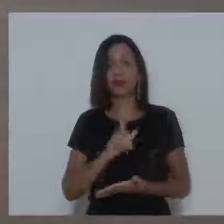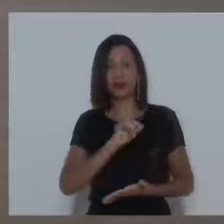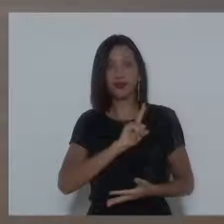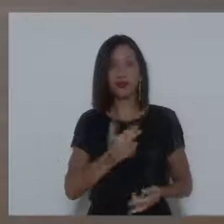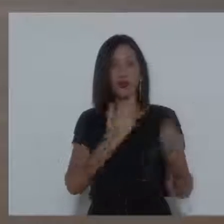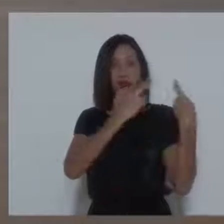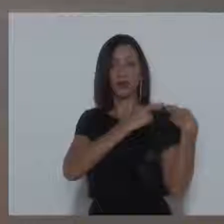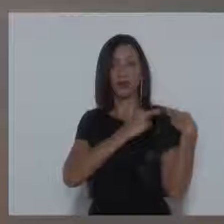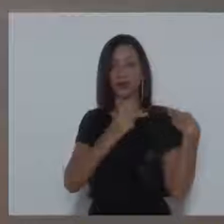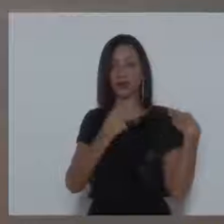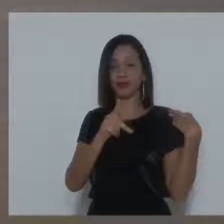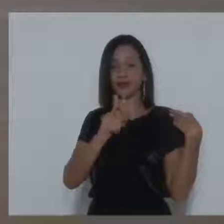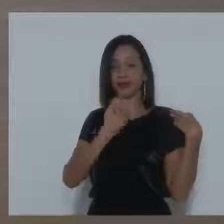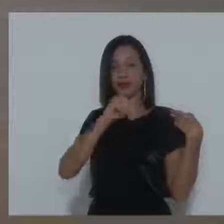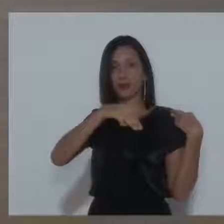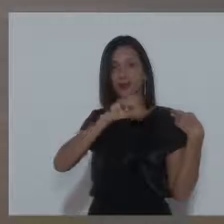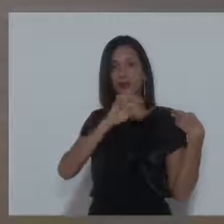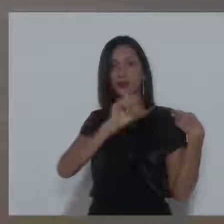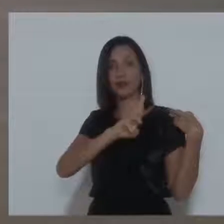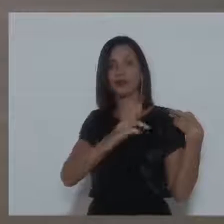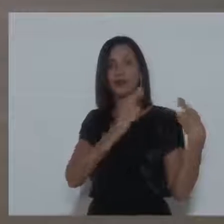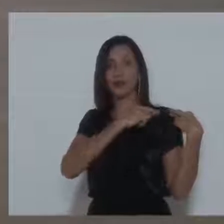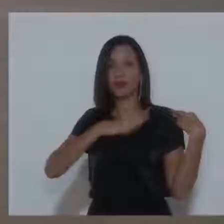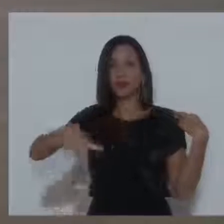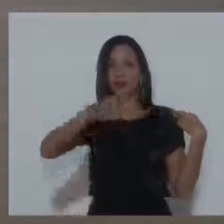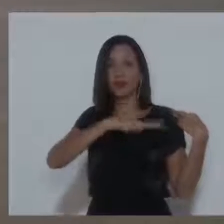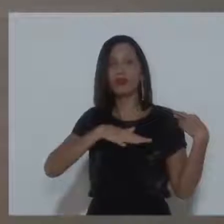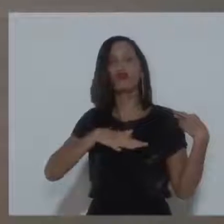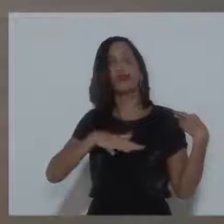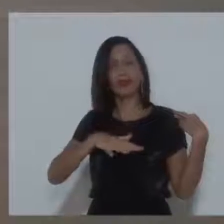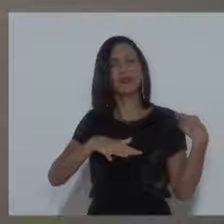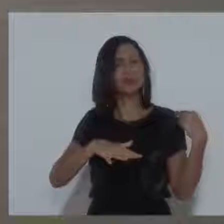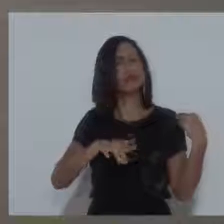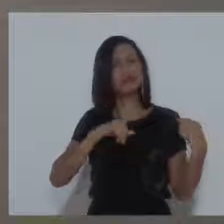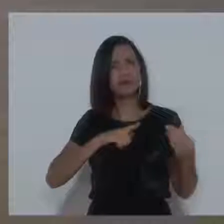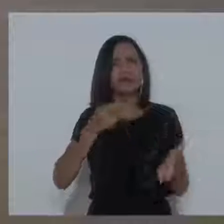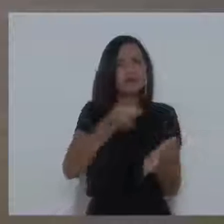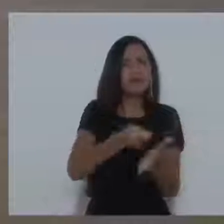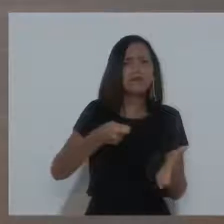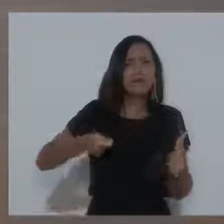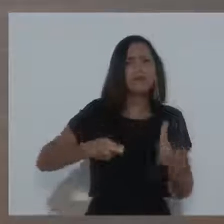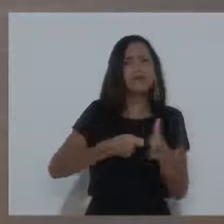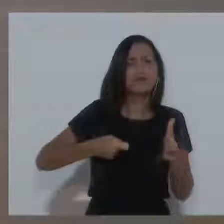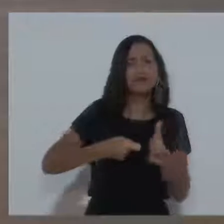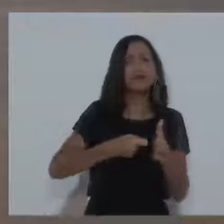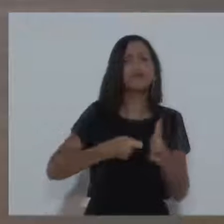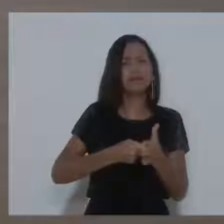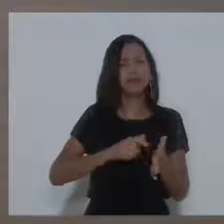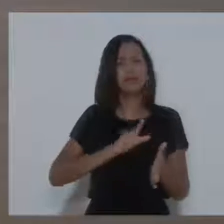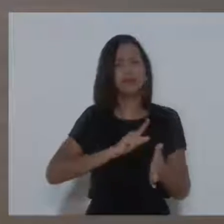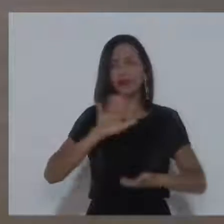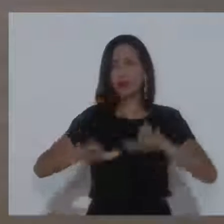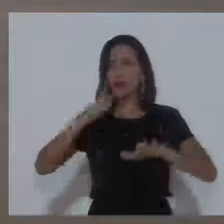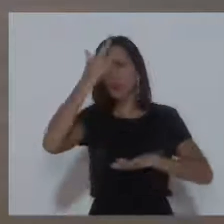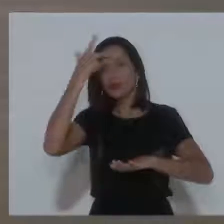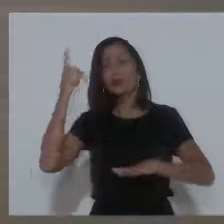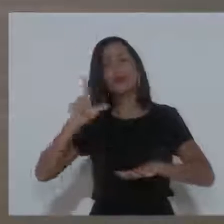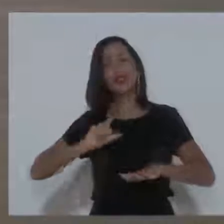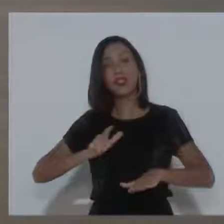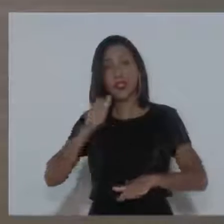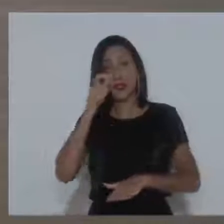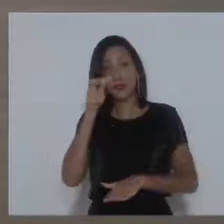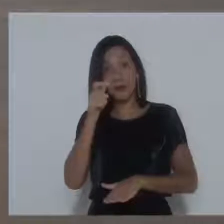área, na semana passada, salvo engano, conversando um pouquinho, porque ele também é cobrado, né? Algumas pessoas que têm